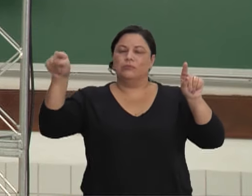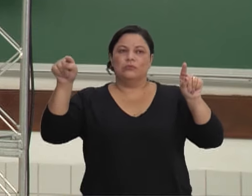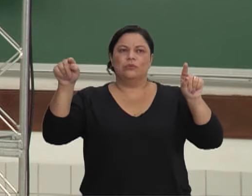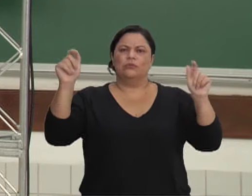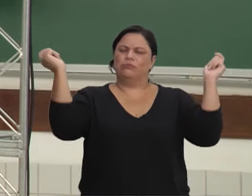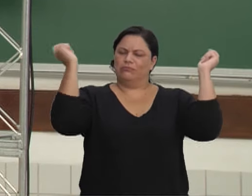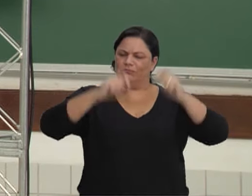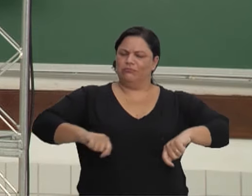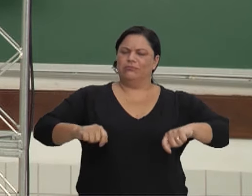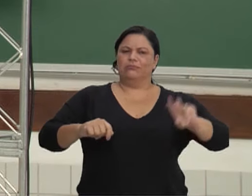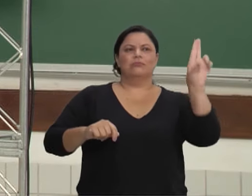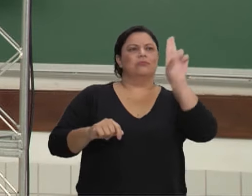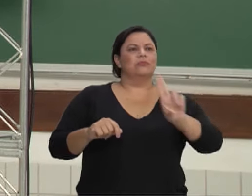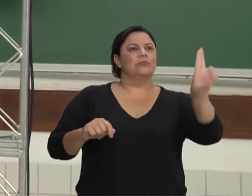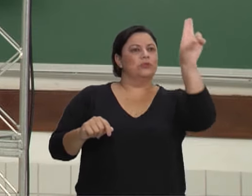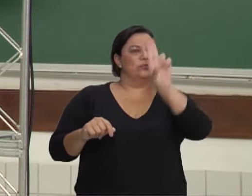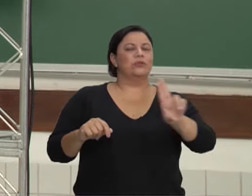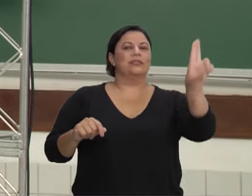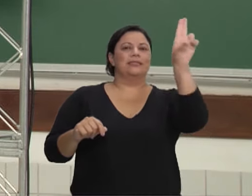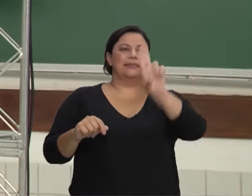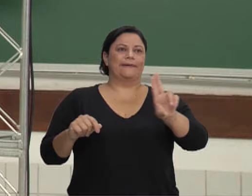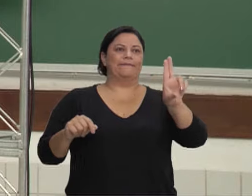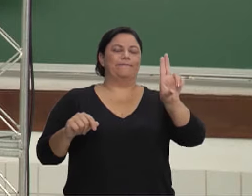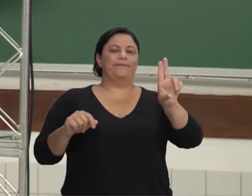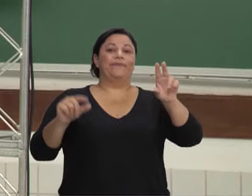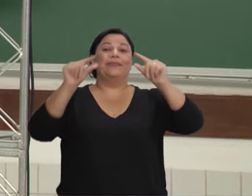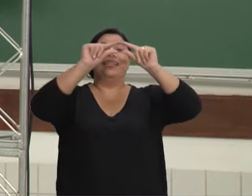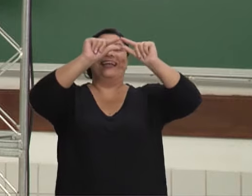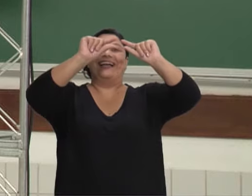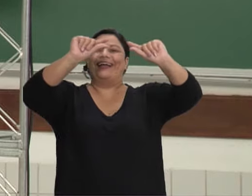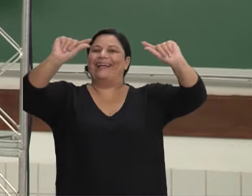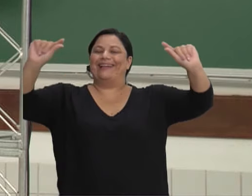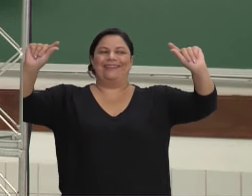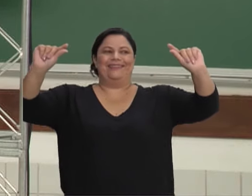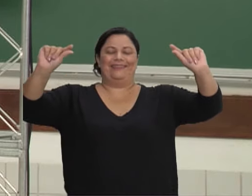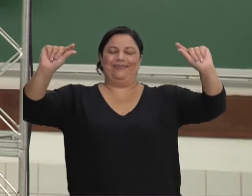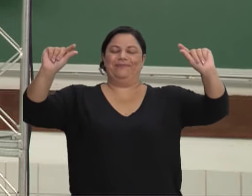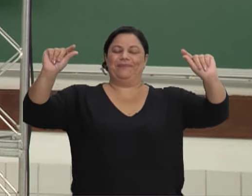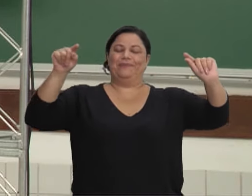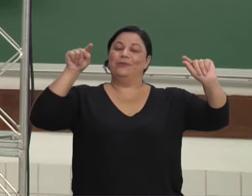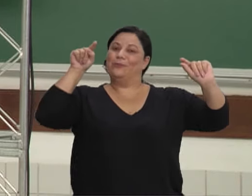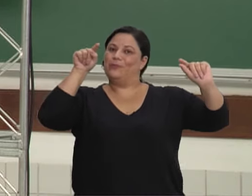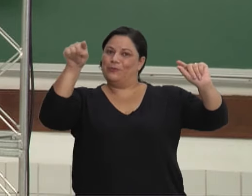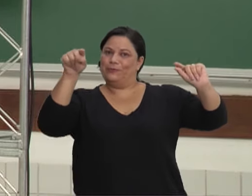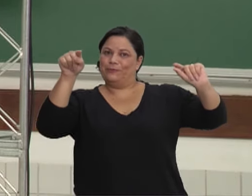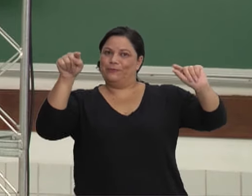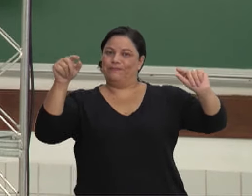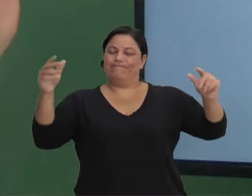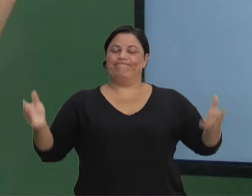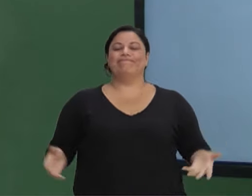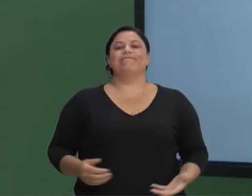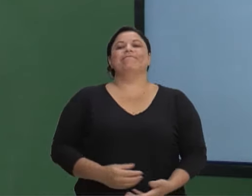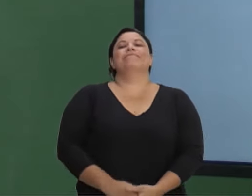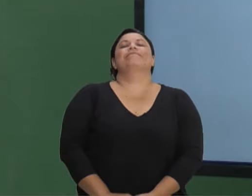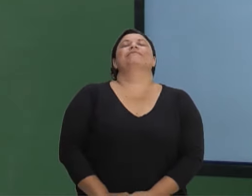ali e a reta e o ponto em si. Vamos lá, então.